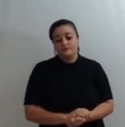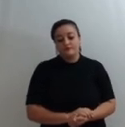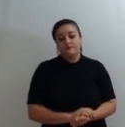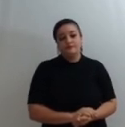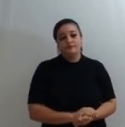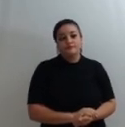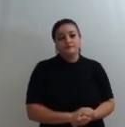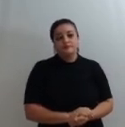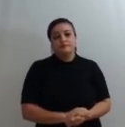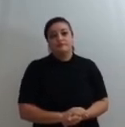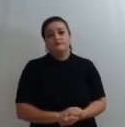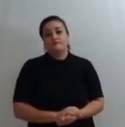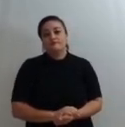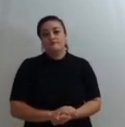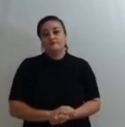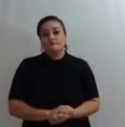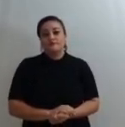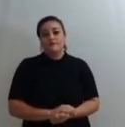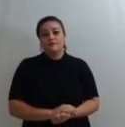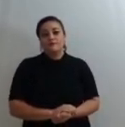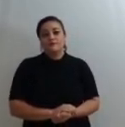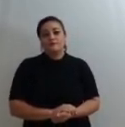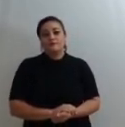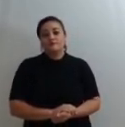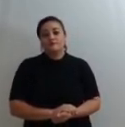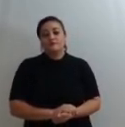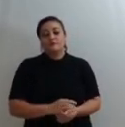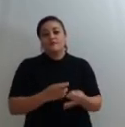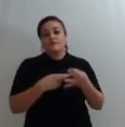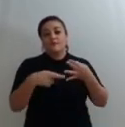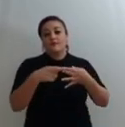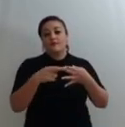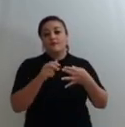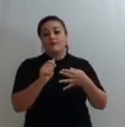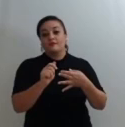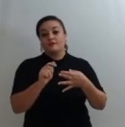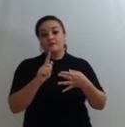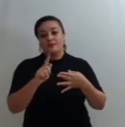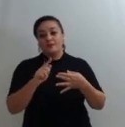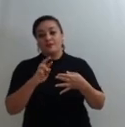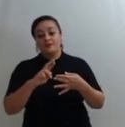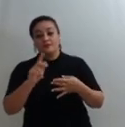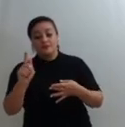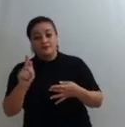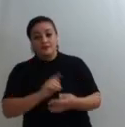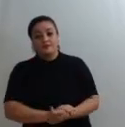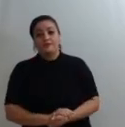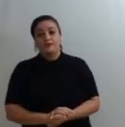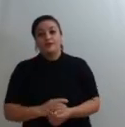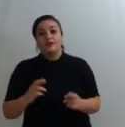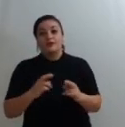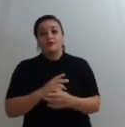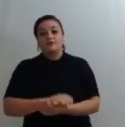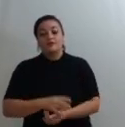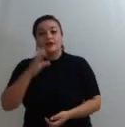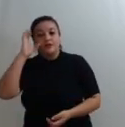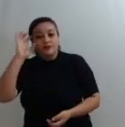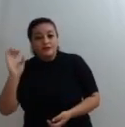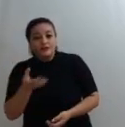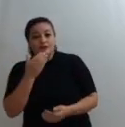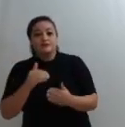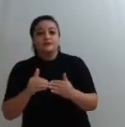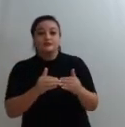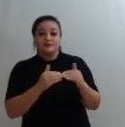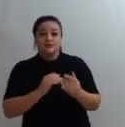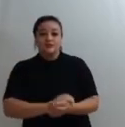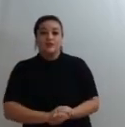Pois então, é um agravo regimental em relação a uma decisão monocrática que indeferiu o